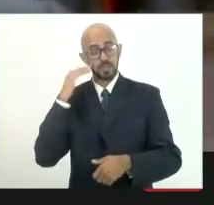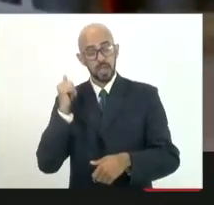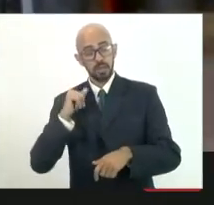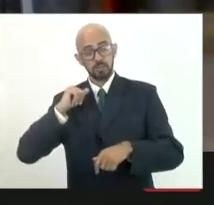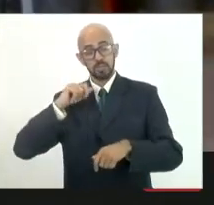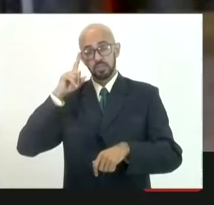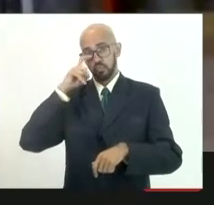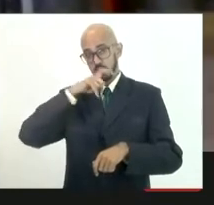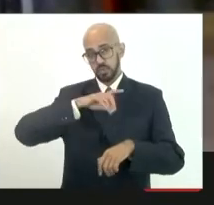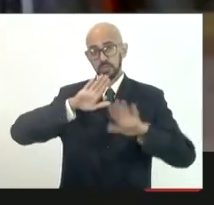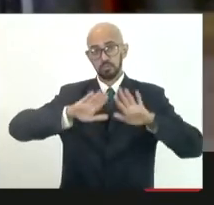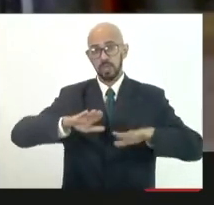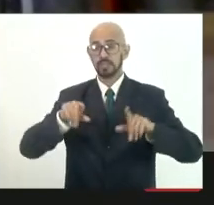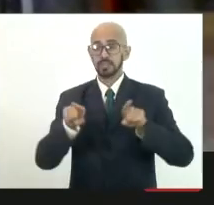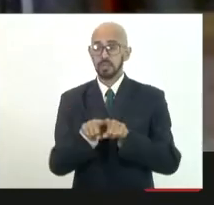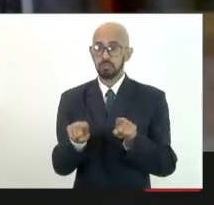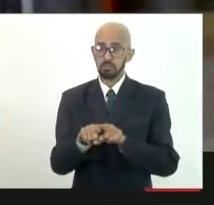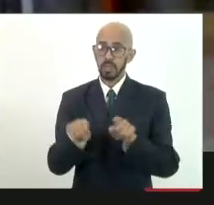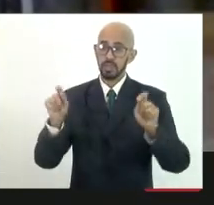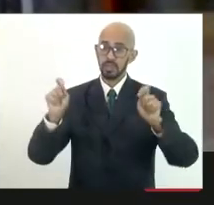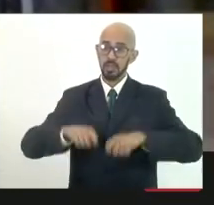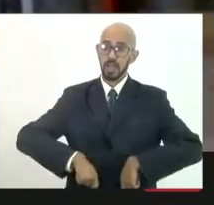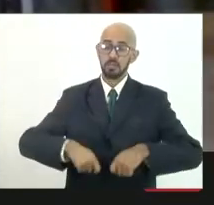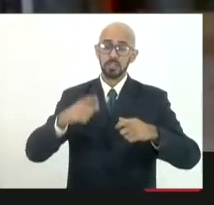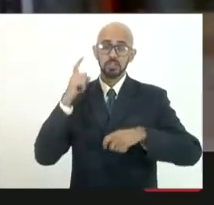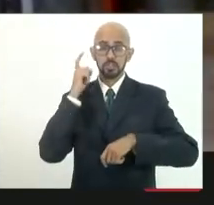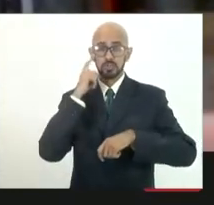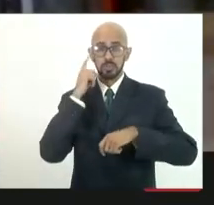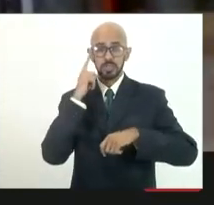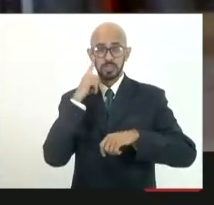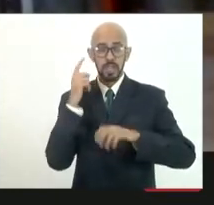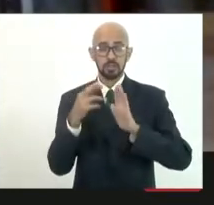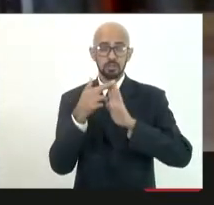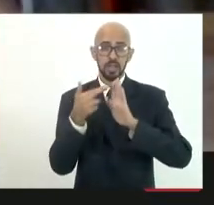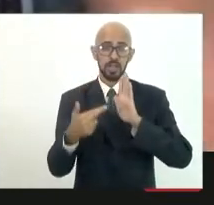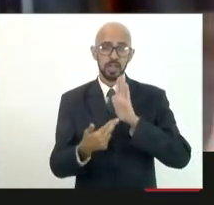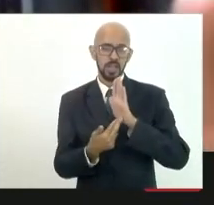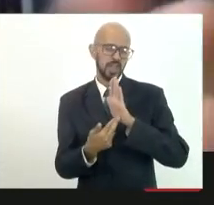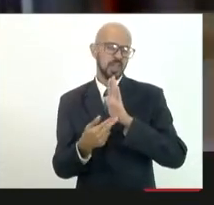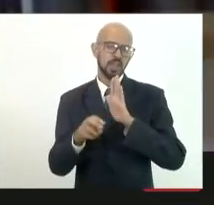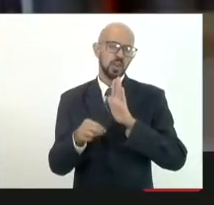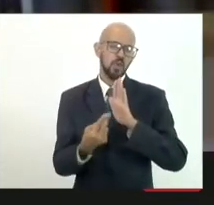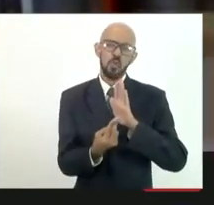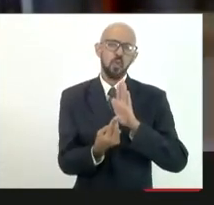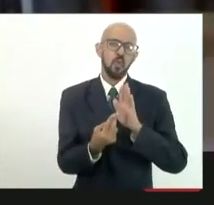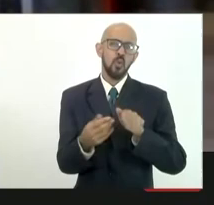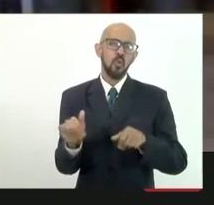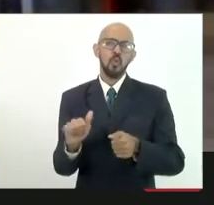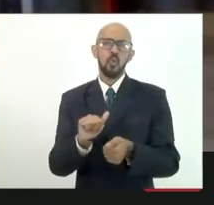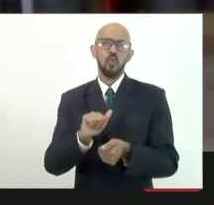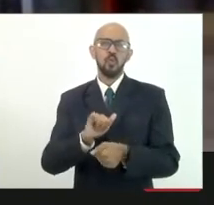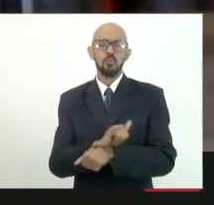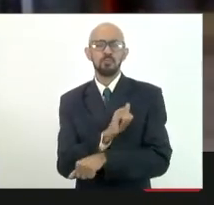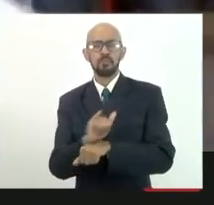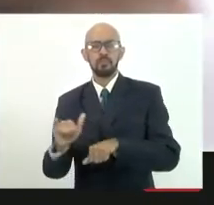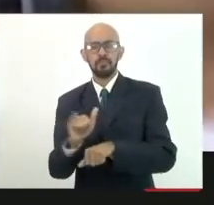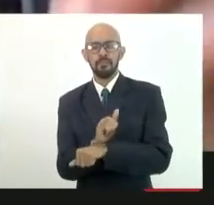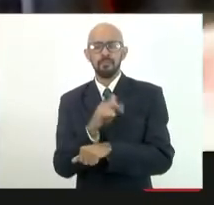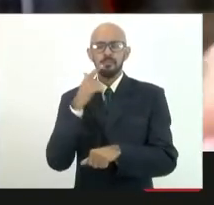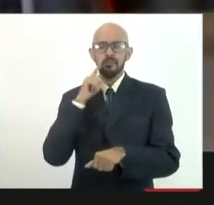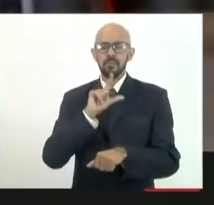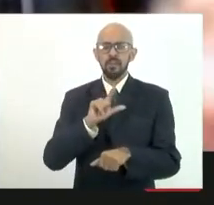mas creio que é possível também pensar isso em algum campo regulamentar, em algum desenho, que contemple toda